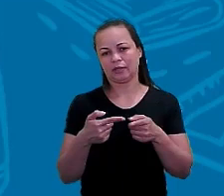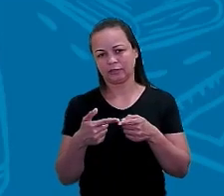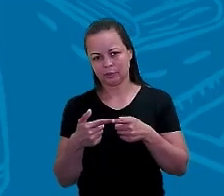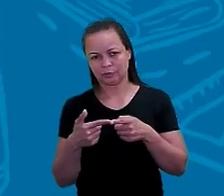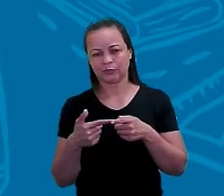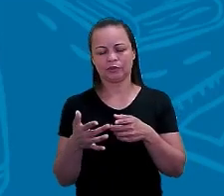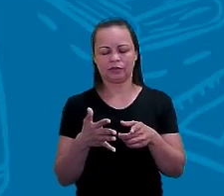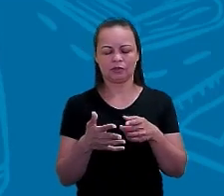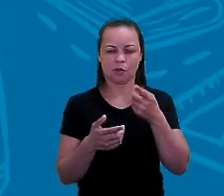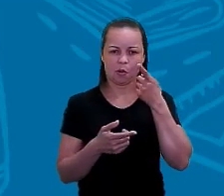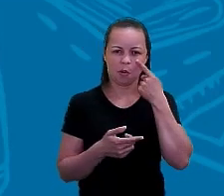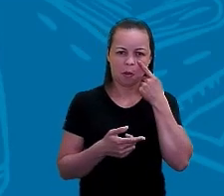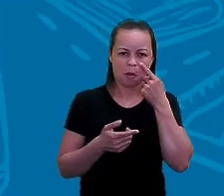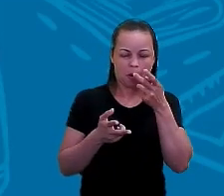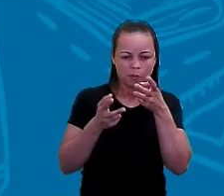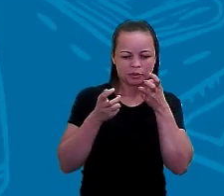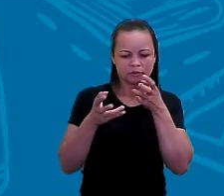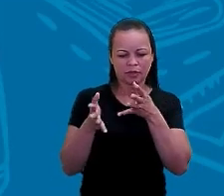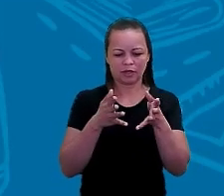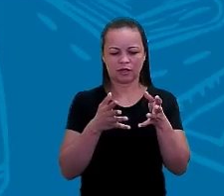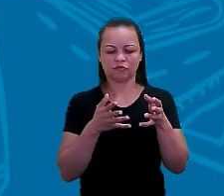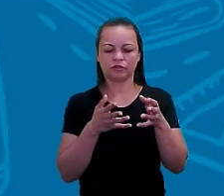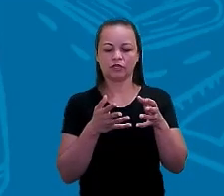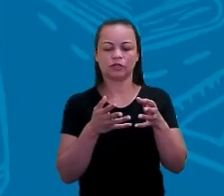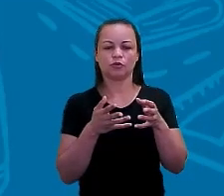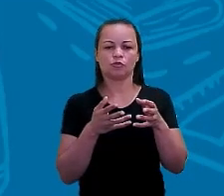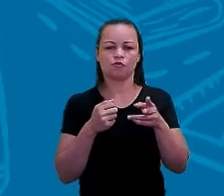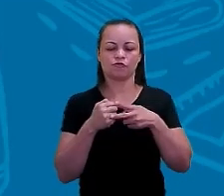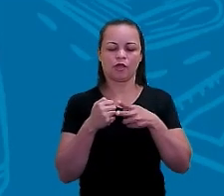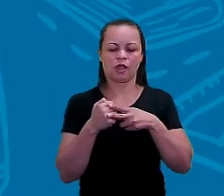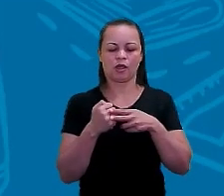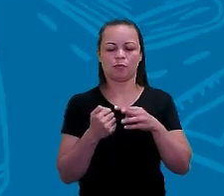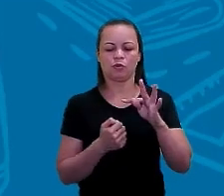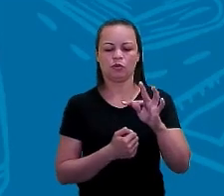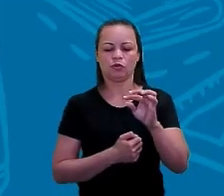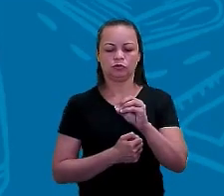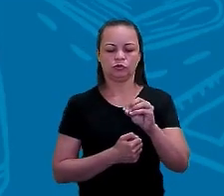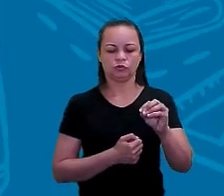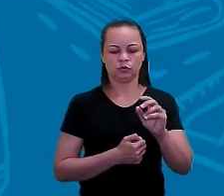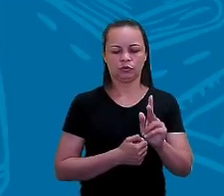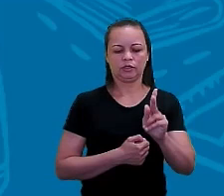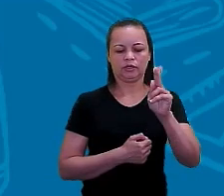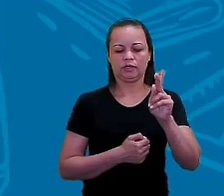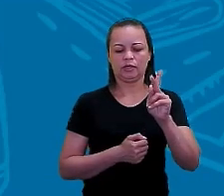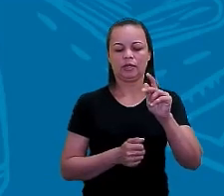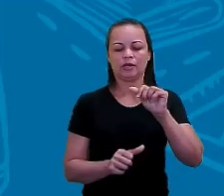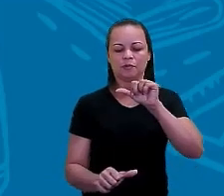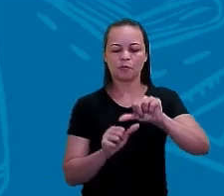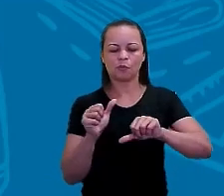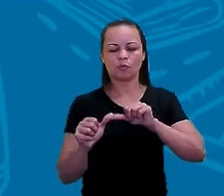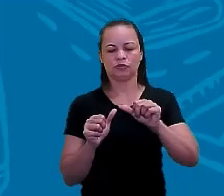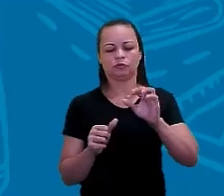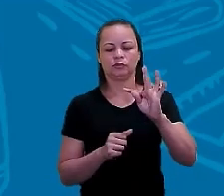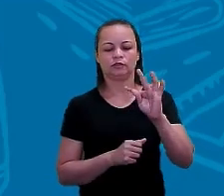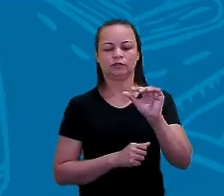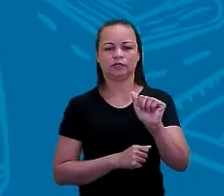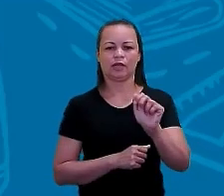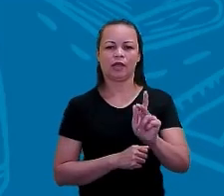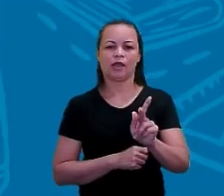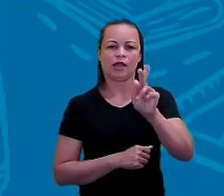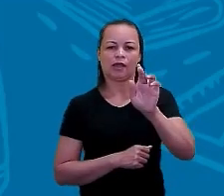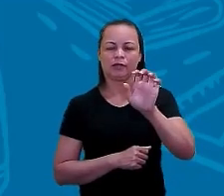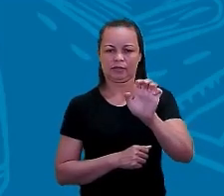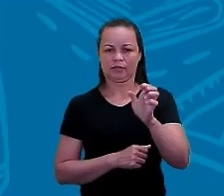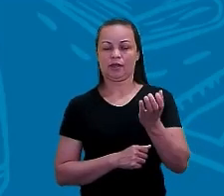segunda. Veja que o verbo took, ele passou a ser take, porque took é o passado de take. Take